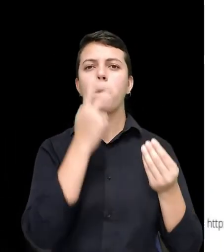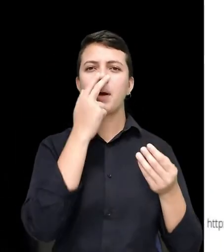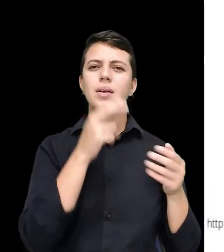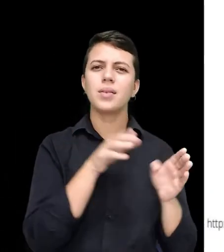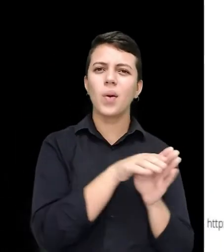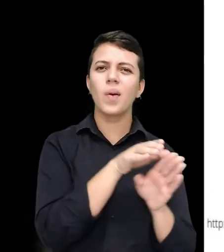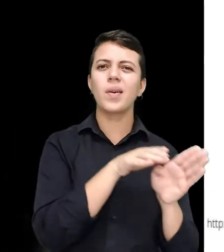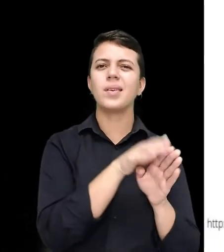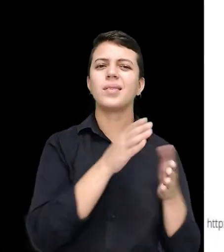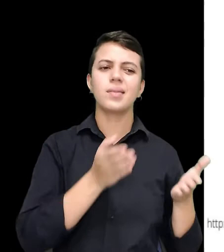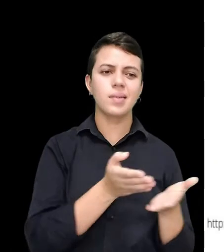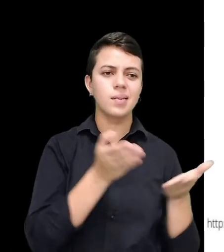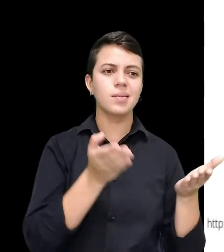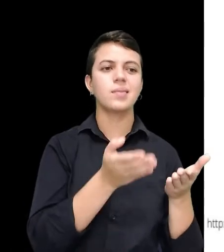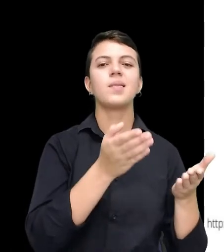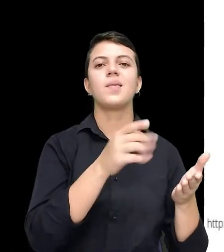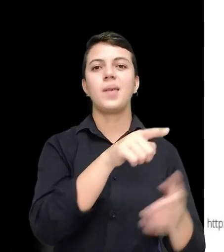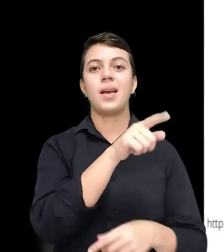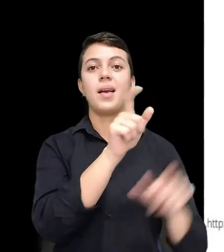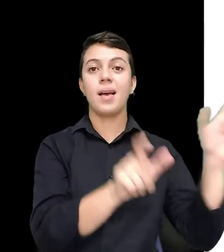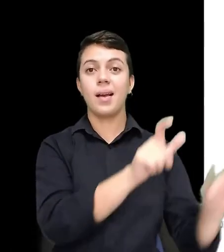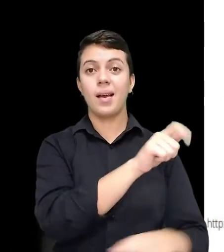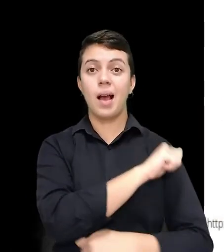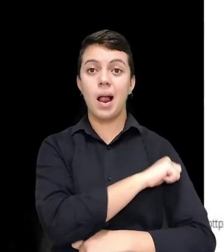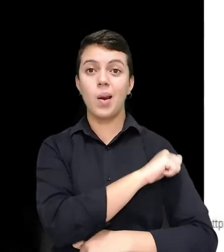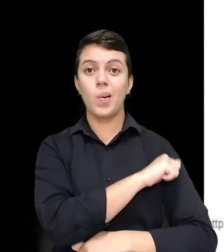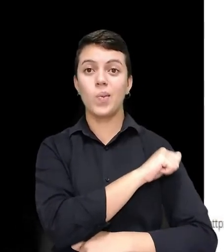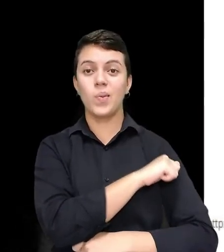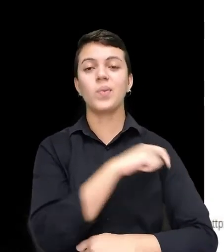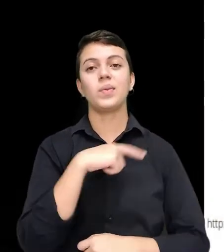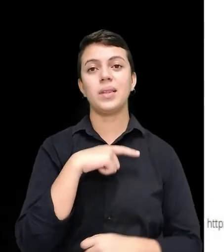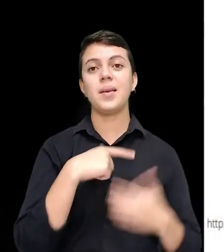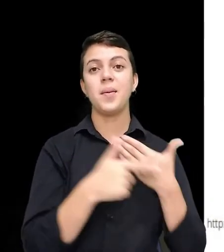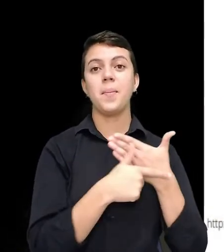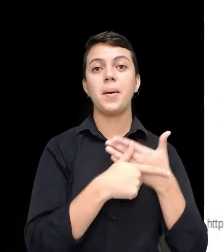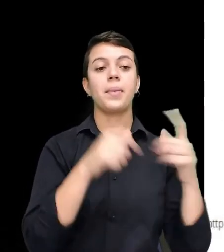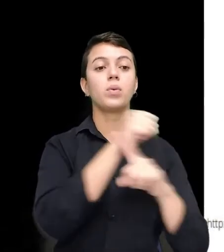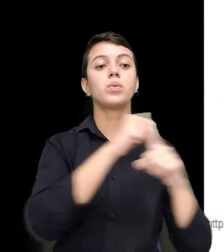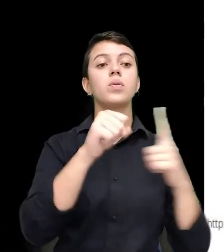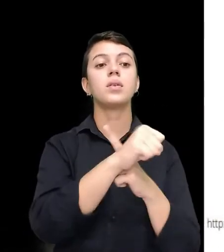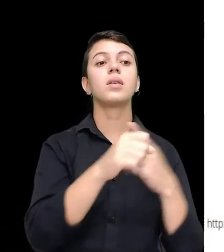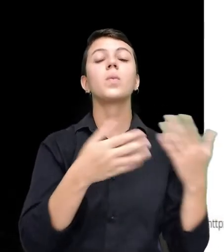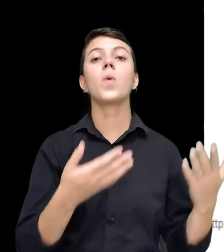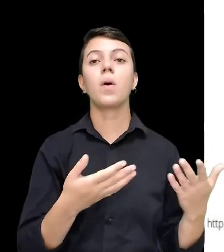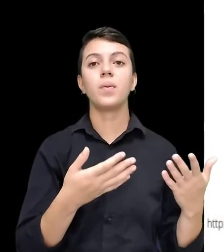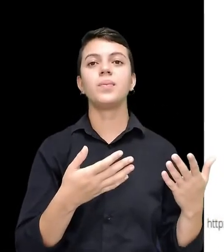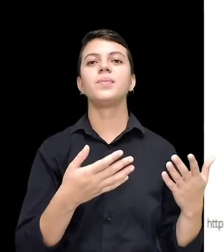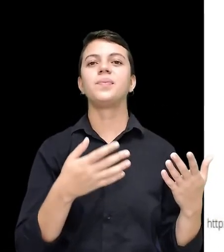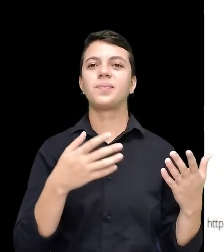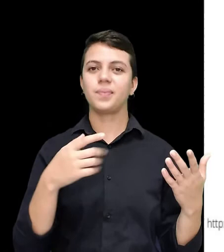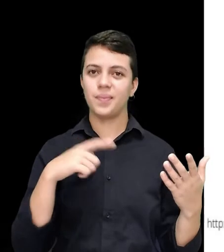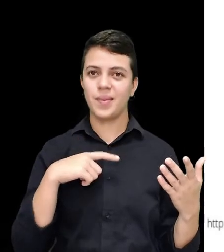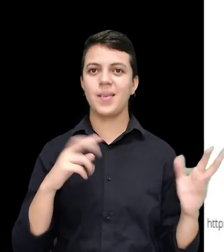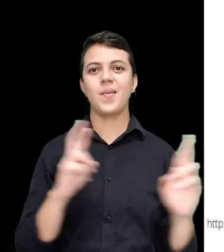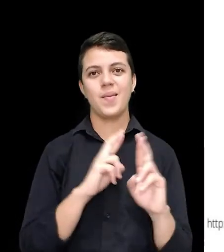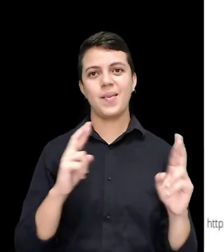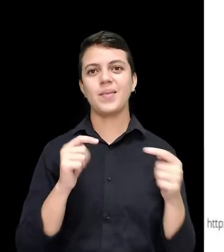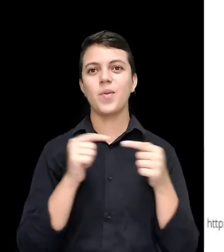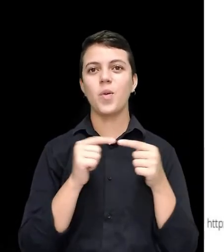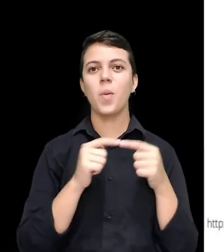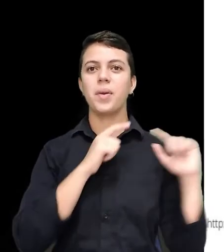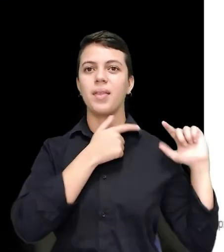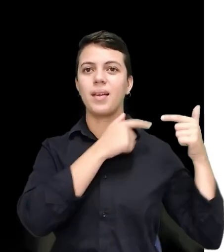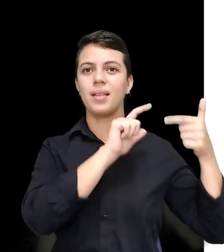dos alunos para assumir aí sua função na sociedade, de modo